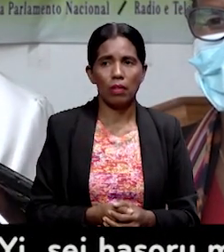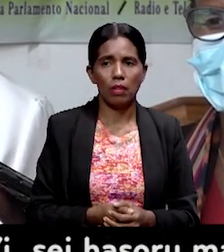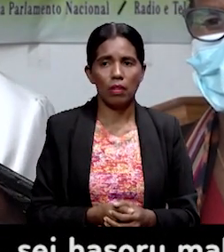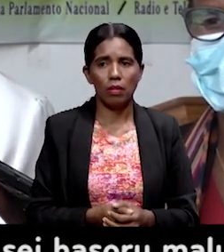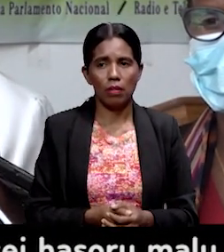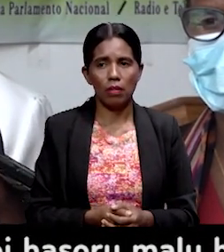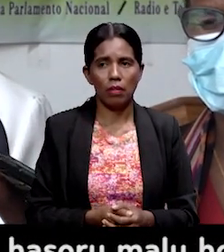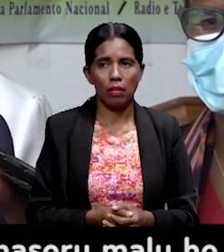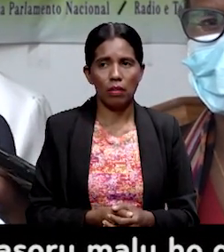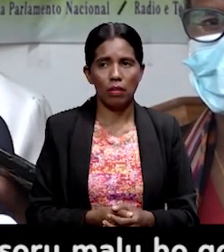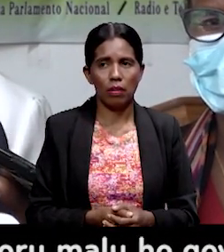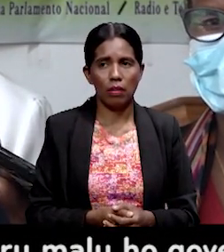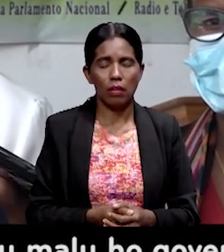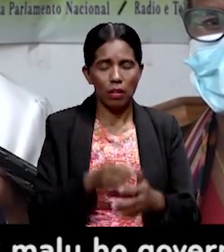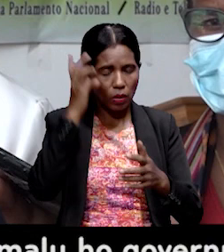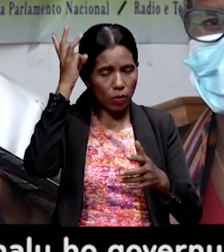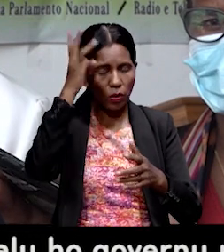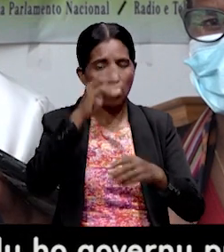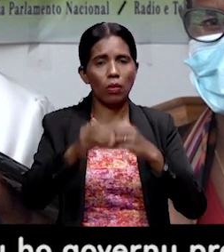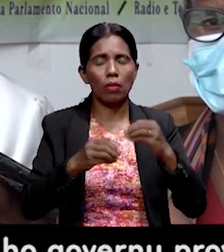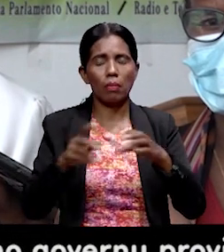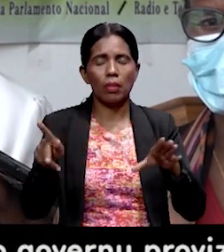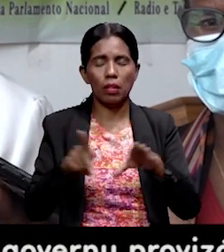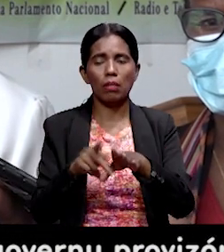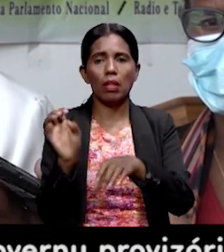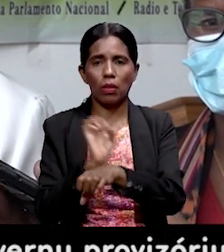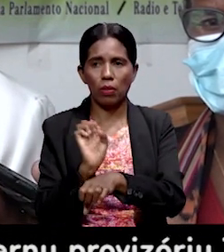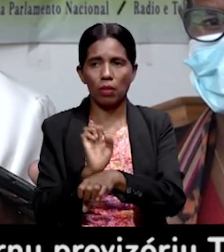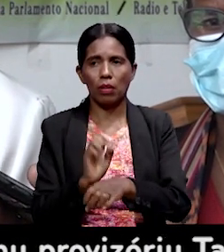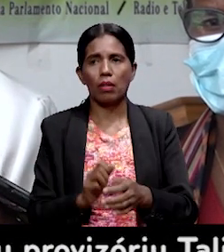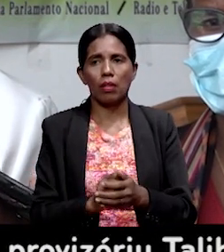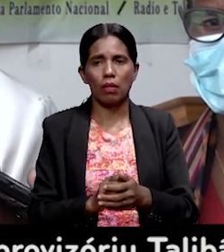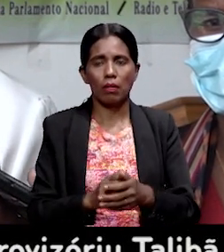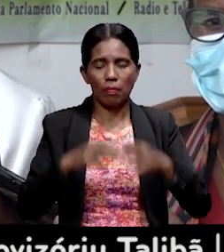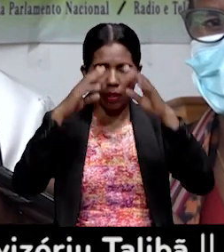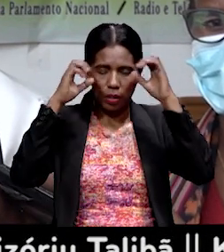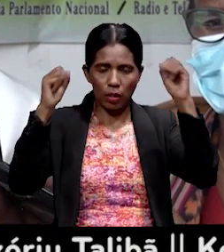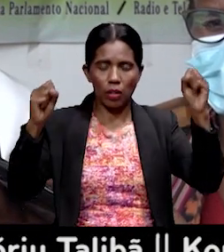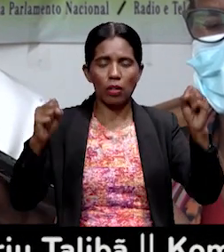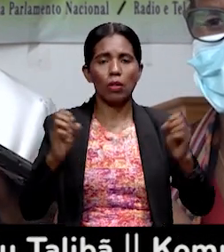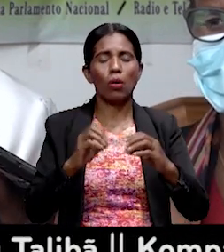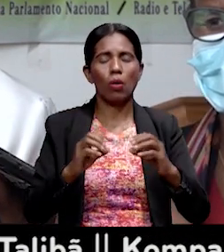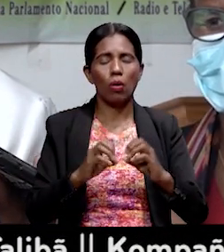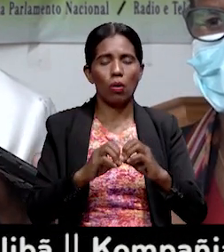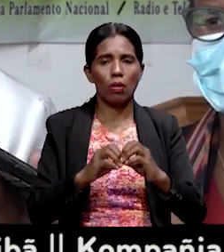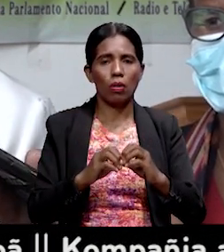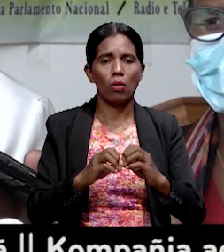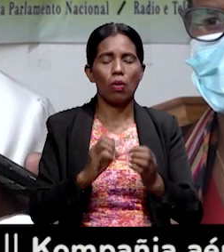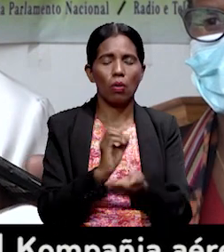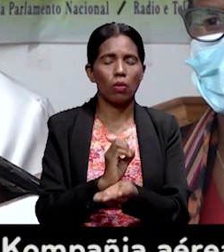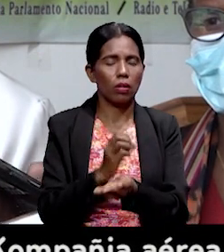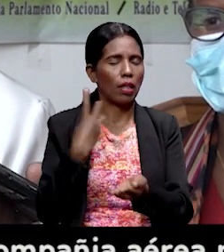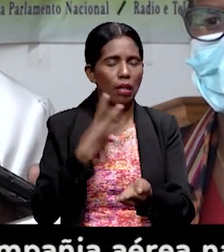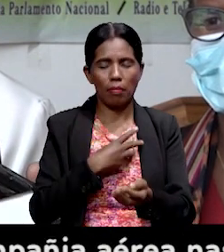iha dúvidas com a participação económica. Presidente da autoridade Oikusi, a mim interessa a participação Oikusi. A